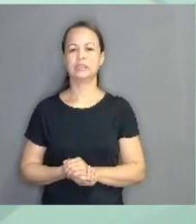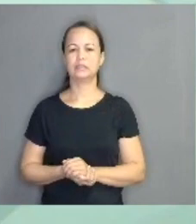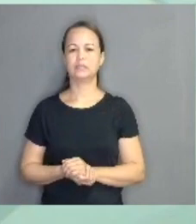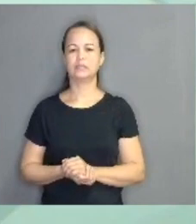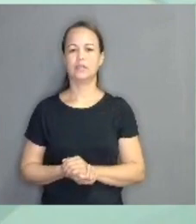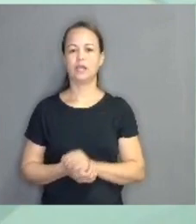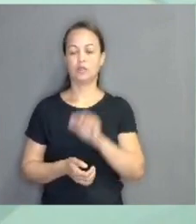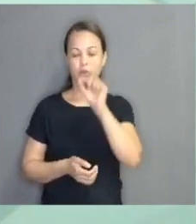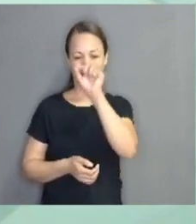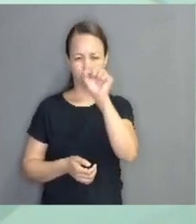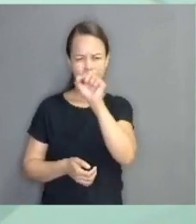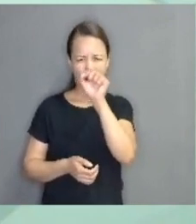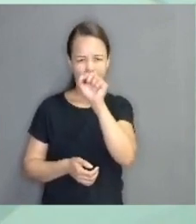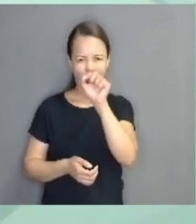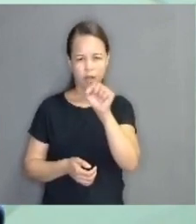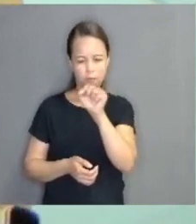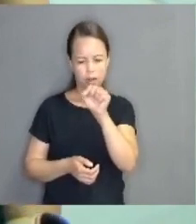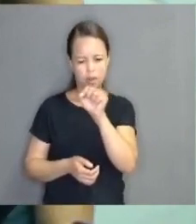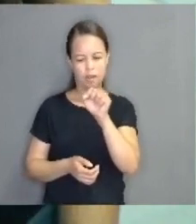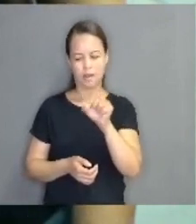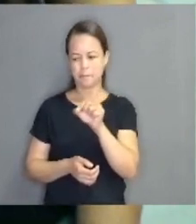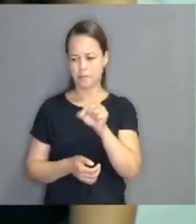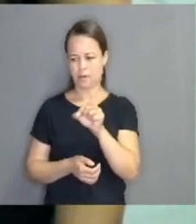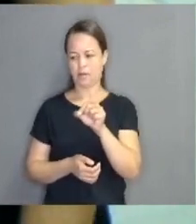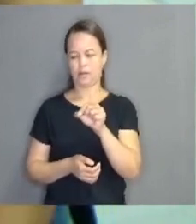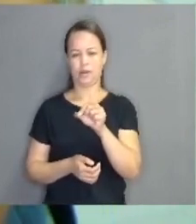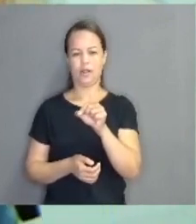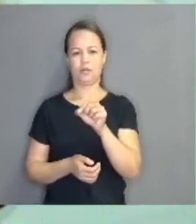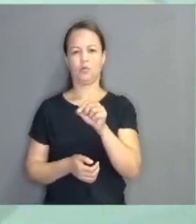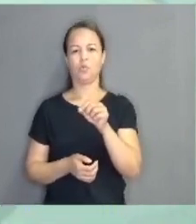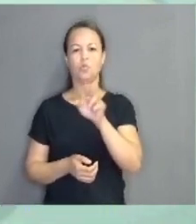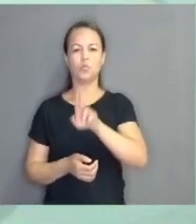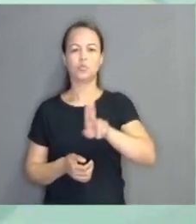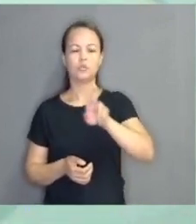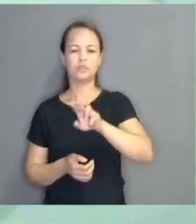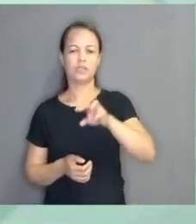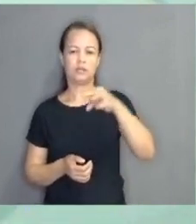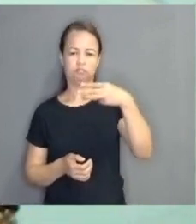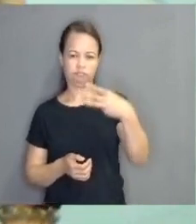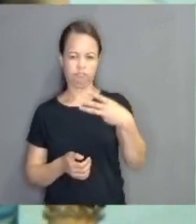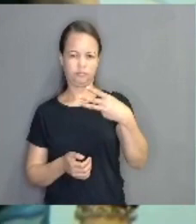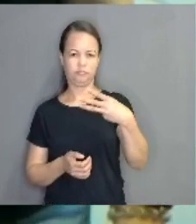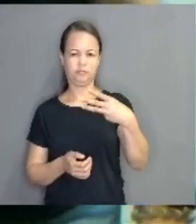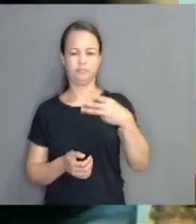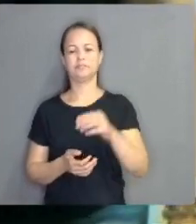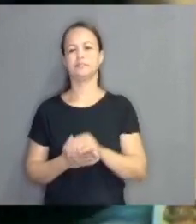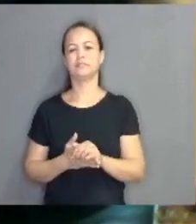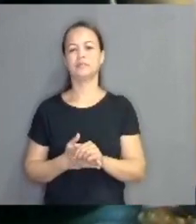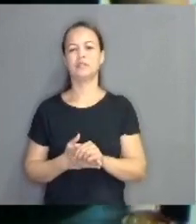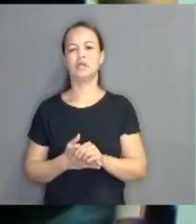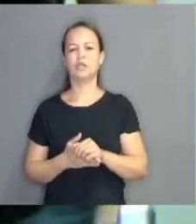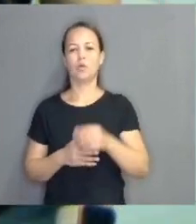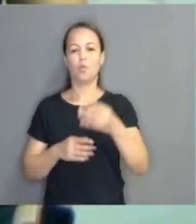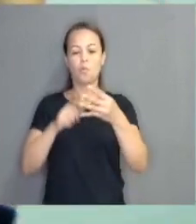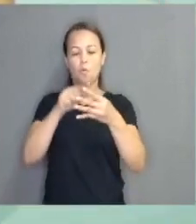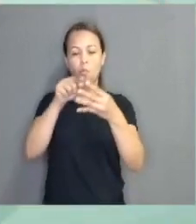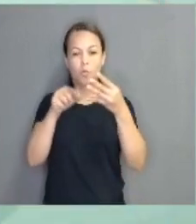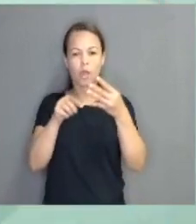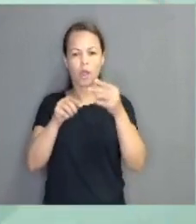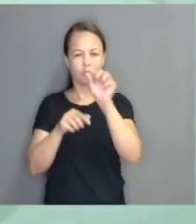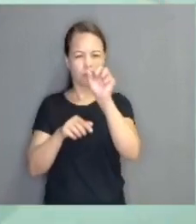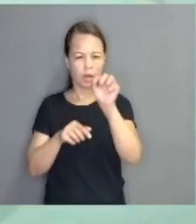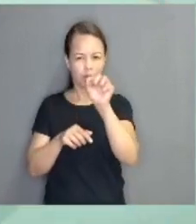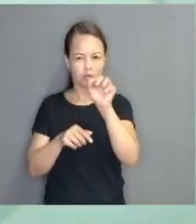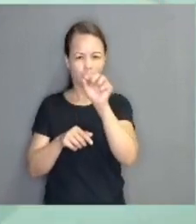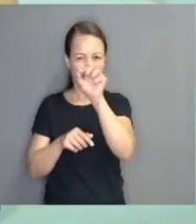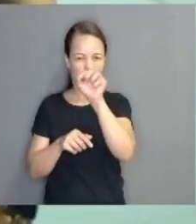tenho 3 pontinhos, por isso eu usei o número 3. Aqui eu tenho 4 pontinhos, por isso eu usei